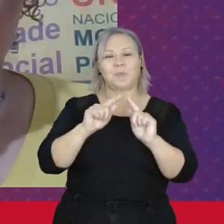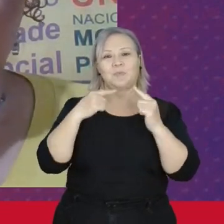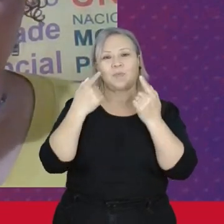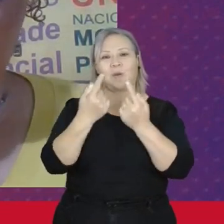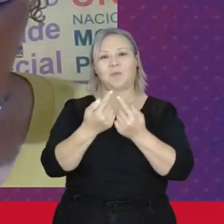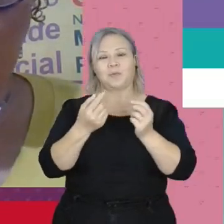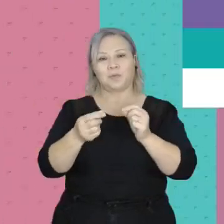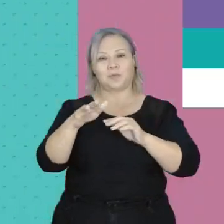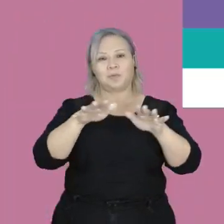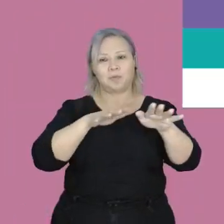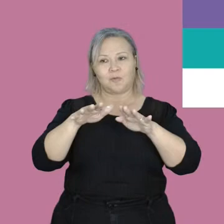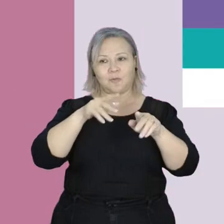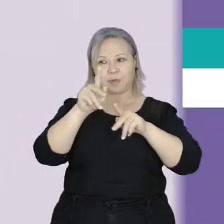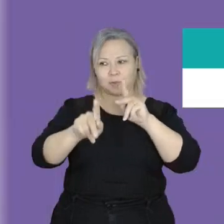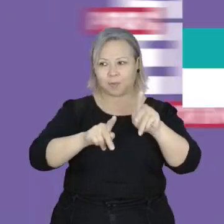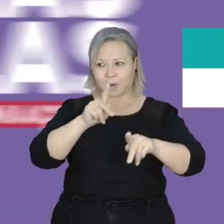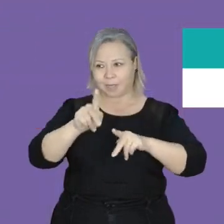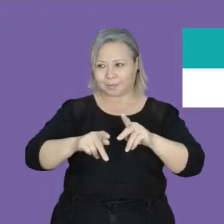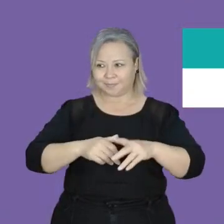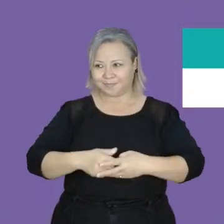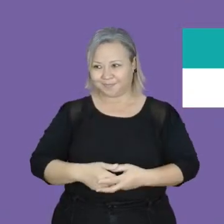dos movimentos populares, né?